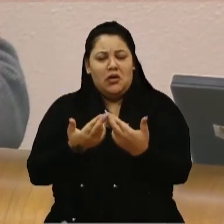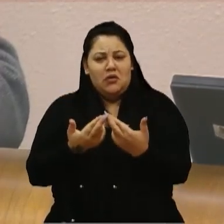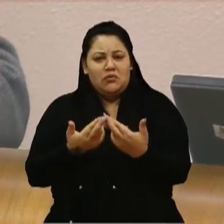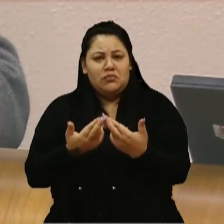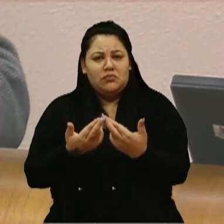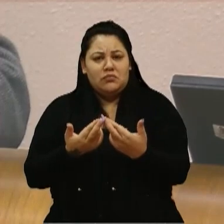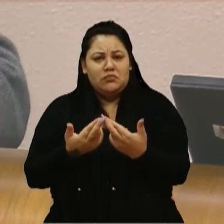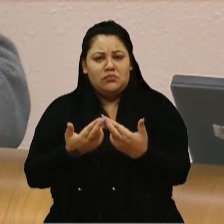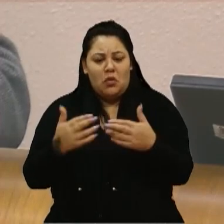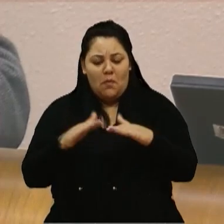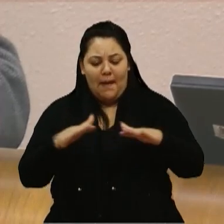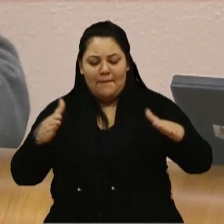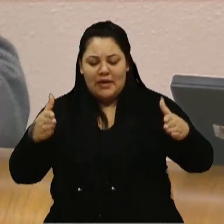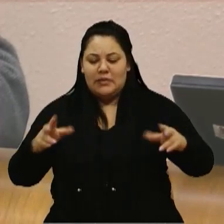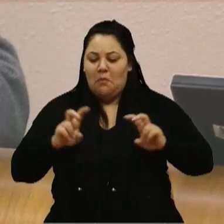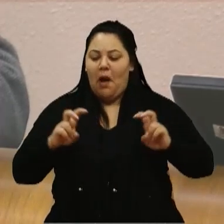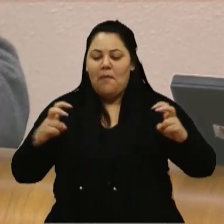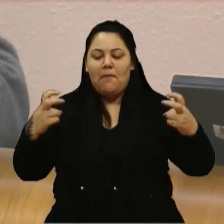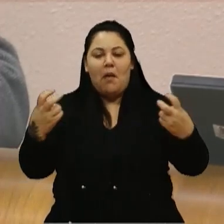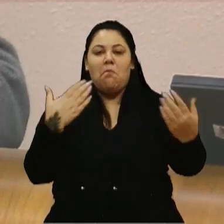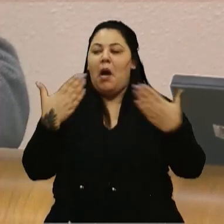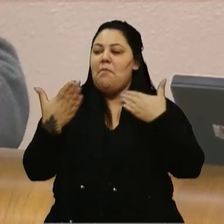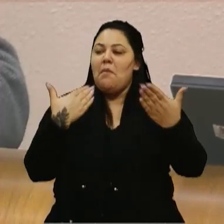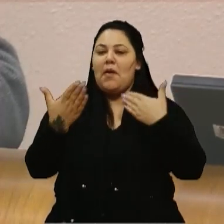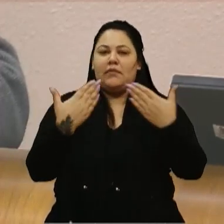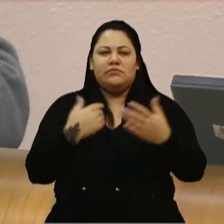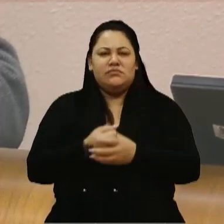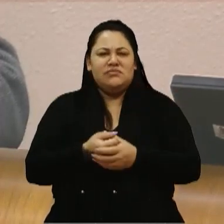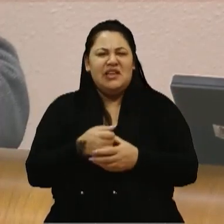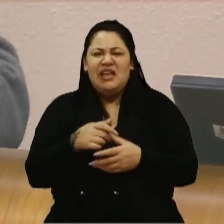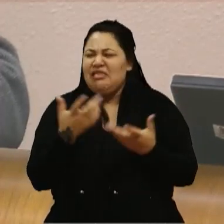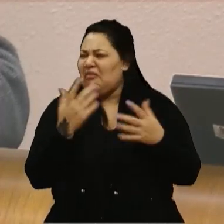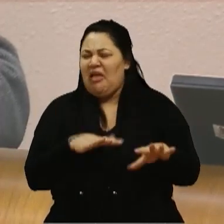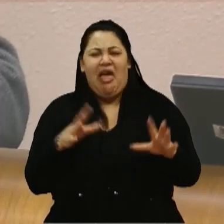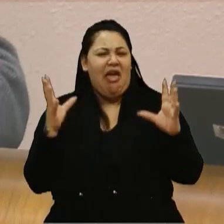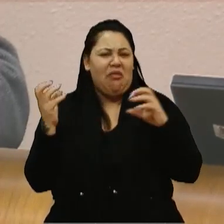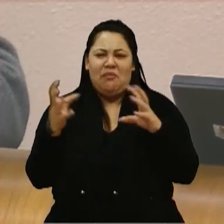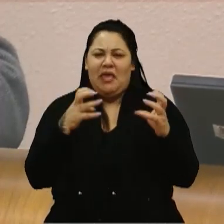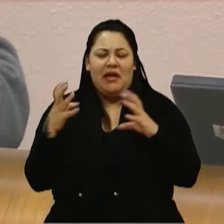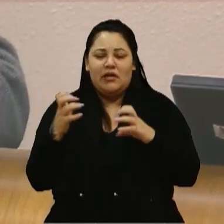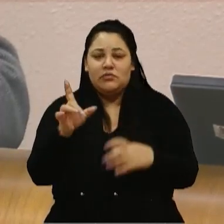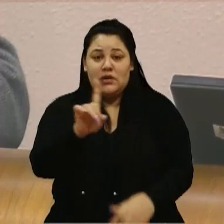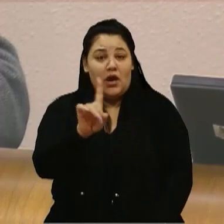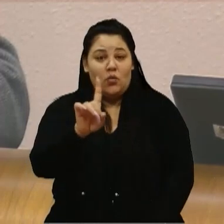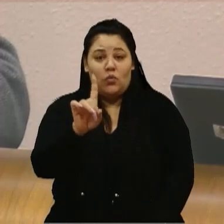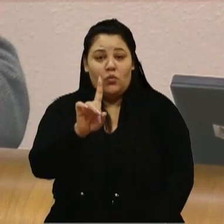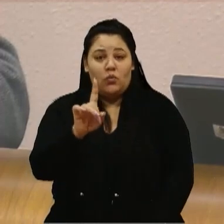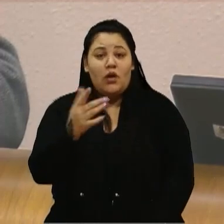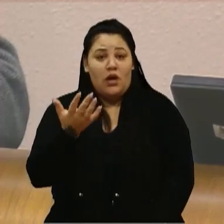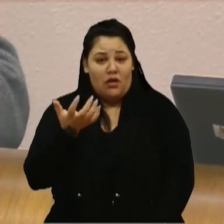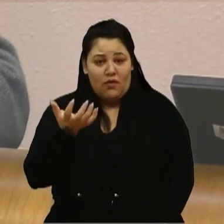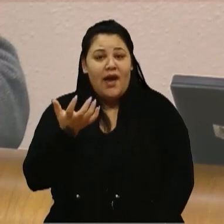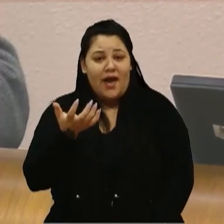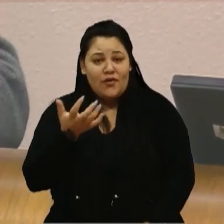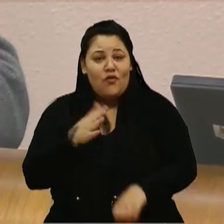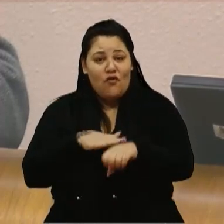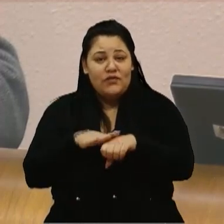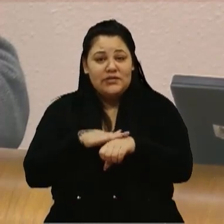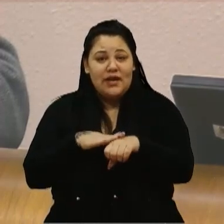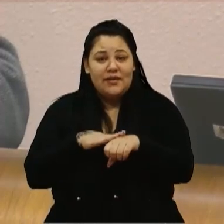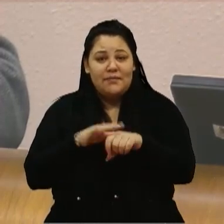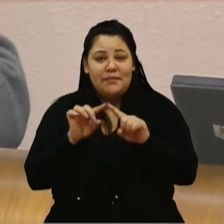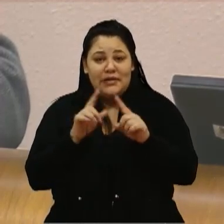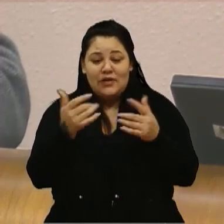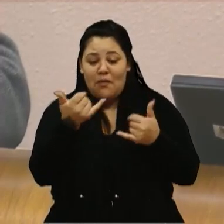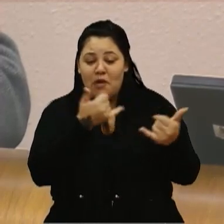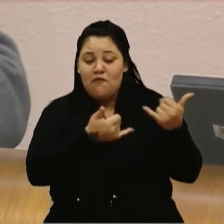uma mesa e conversamos. Eu não quero brigar com ninguém. Eu quero conversar, mas eu quero informação